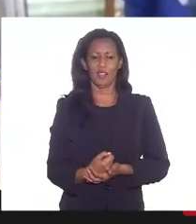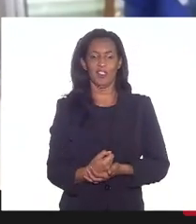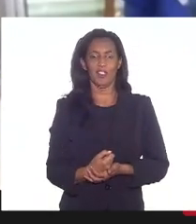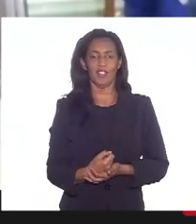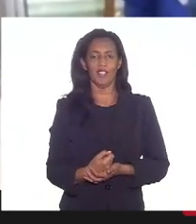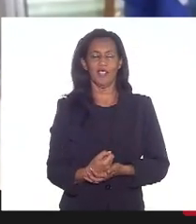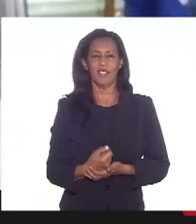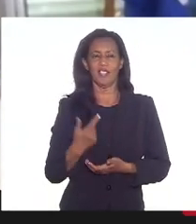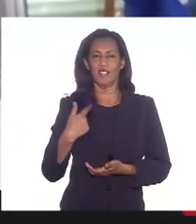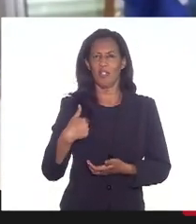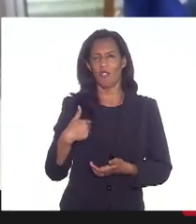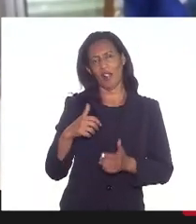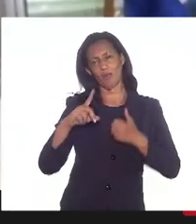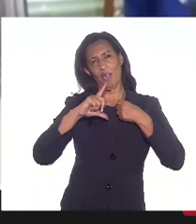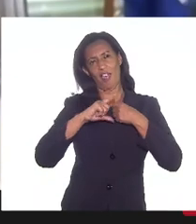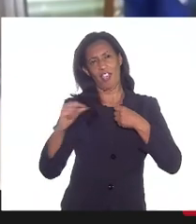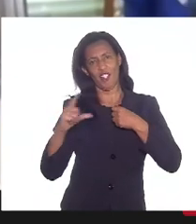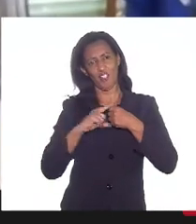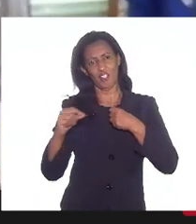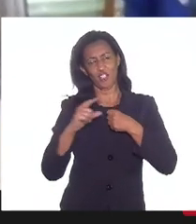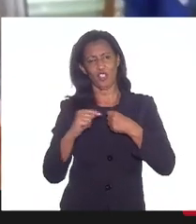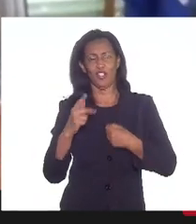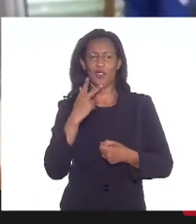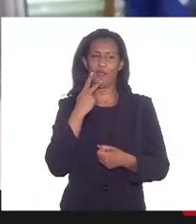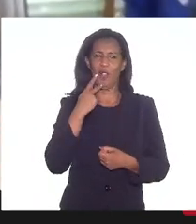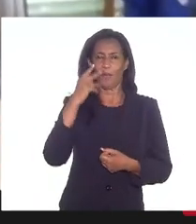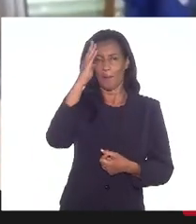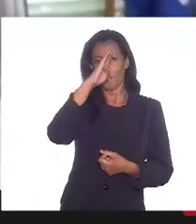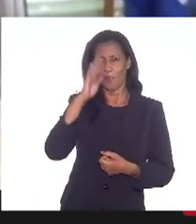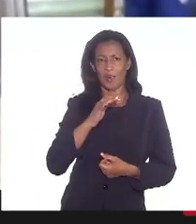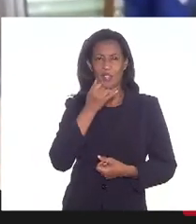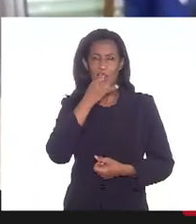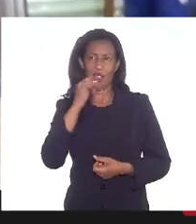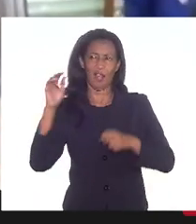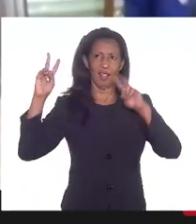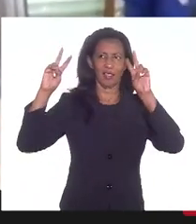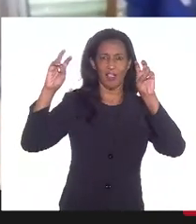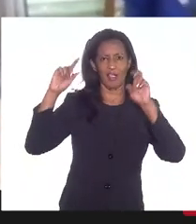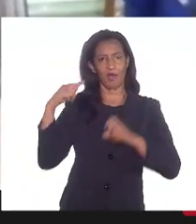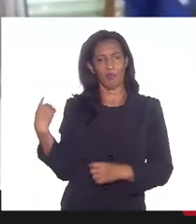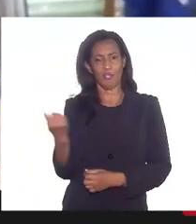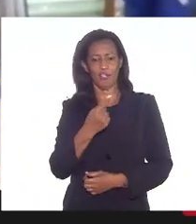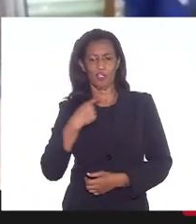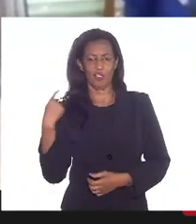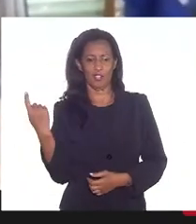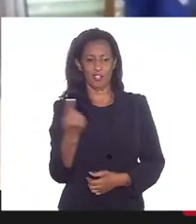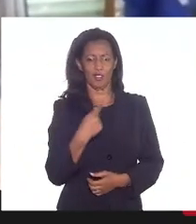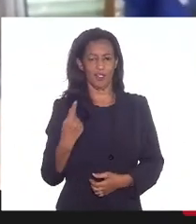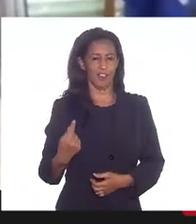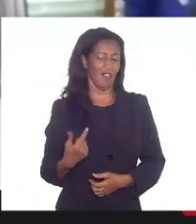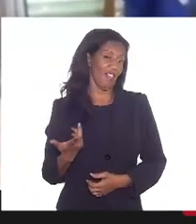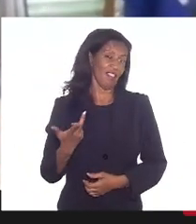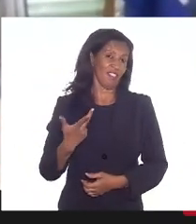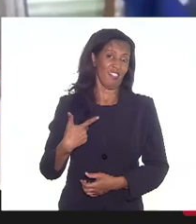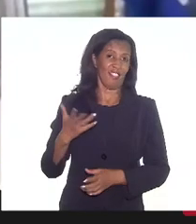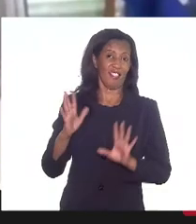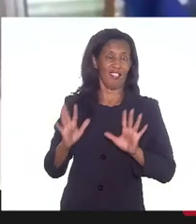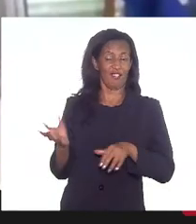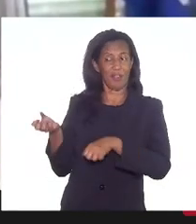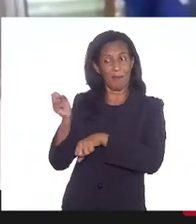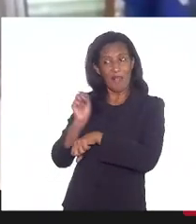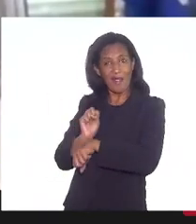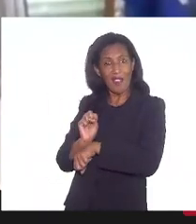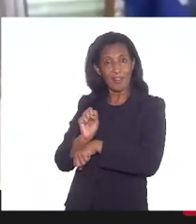atualmente, faço muitos artigos, fui no Brasil Energia, falo de temas gerais, até mais gerenciais. Estava até um pouco enferrujado, mas como ele me